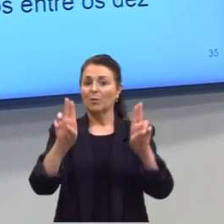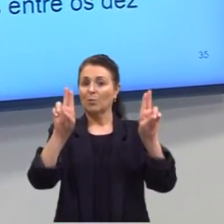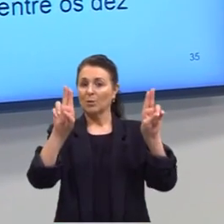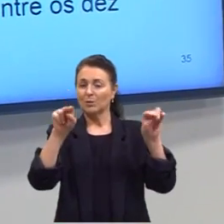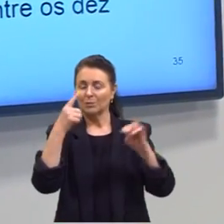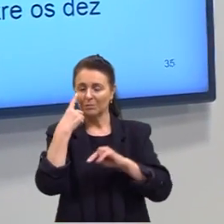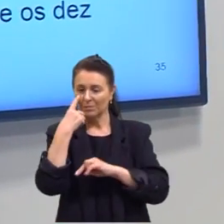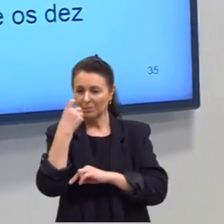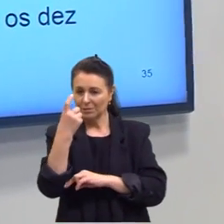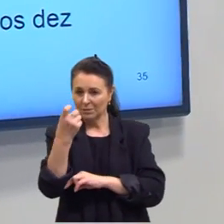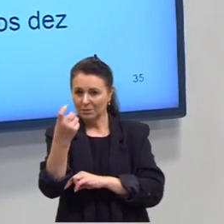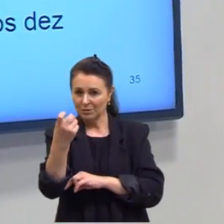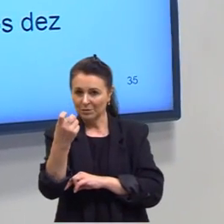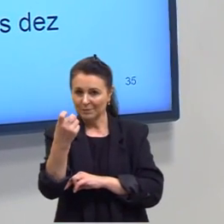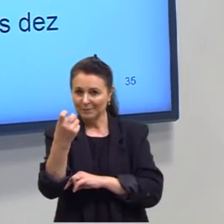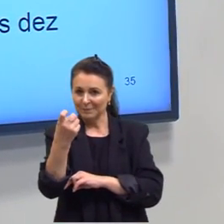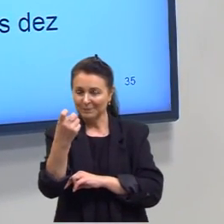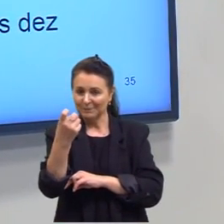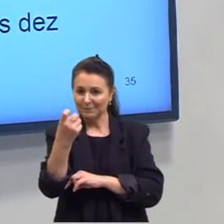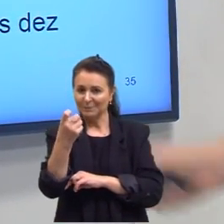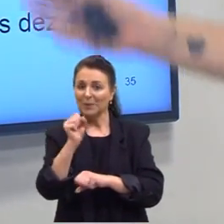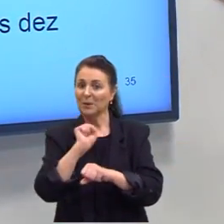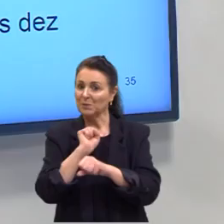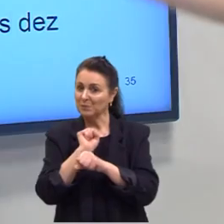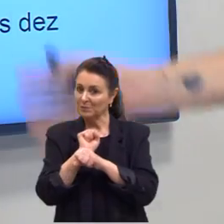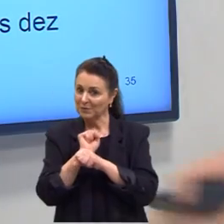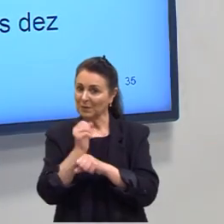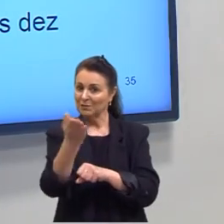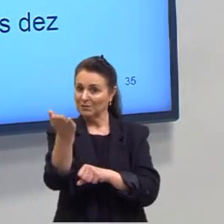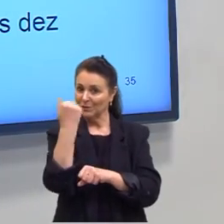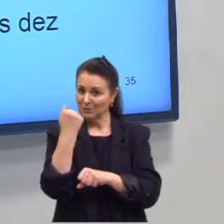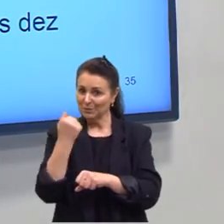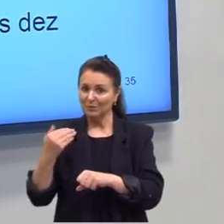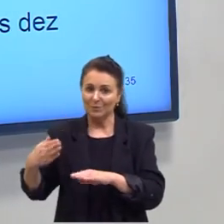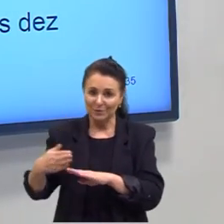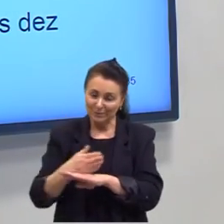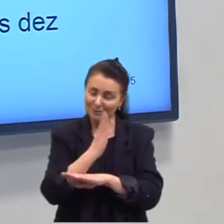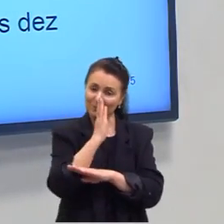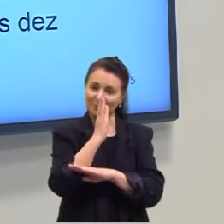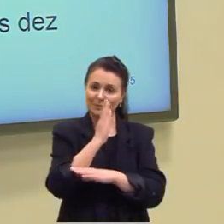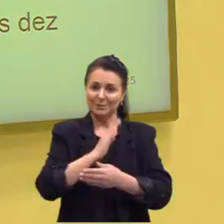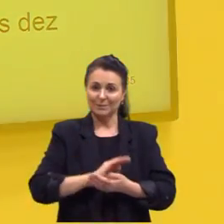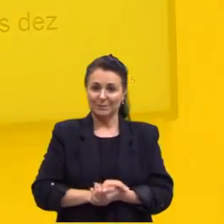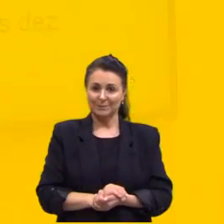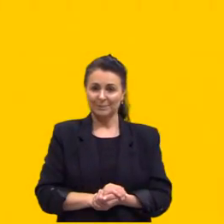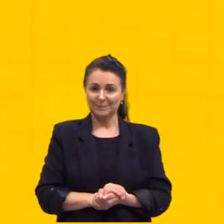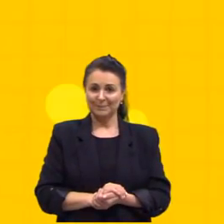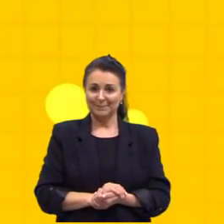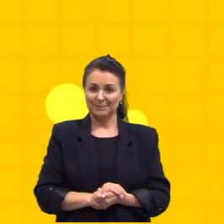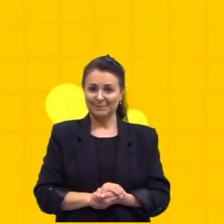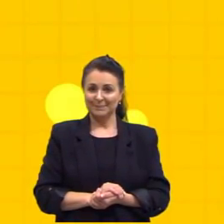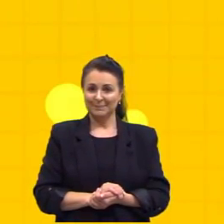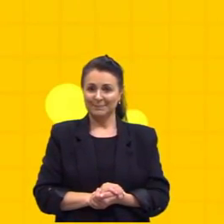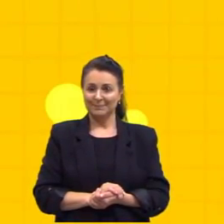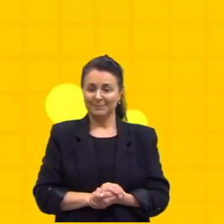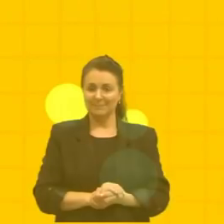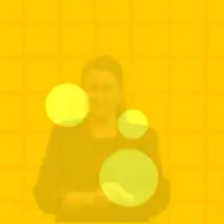bacana eu vou deixar aí a dúvida para vocês me acompanha lá e partiu passar E aí